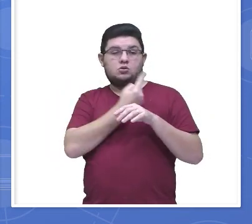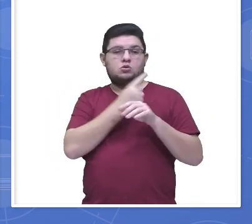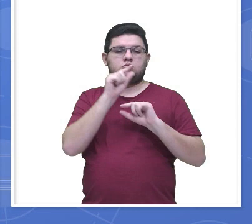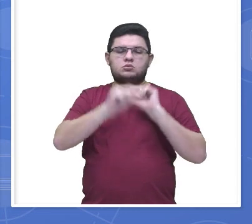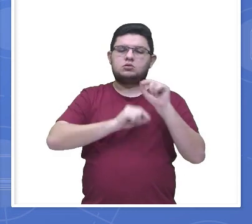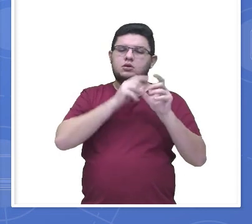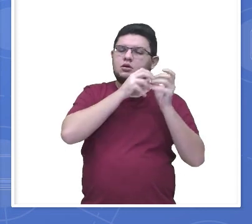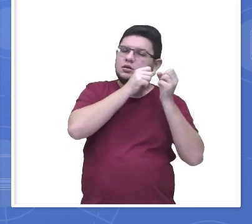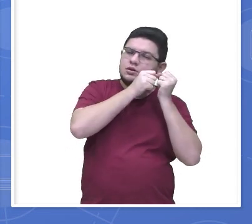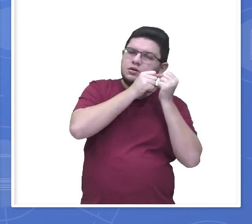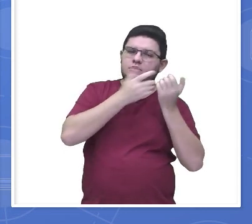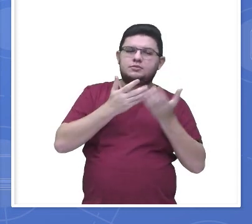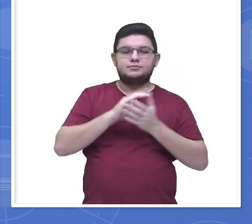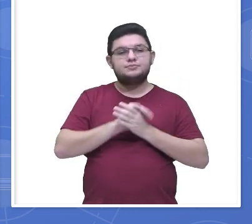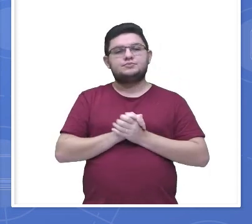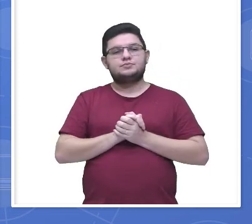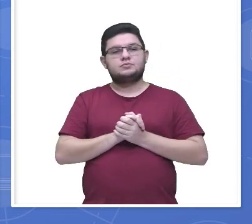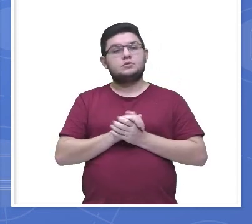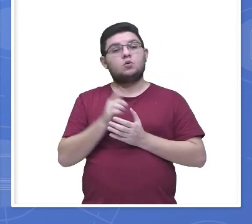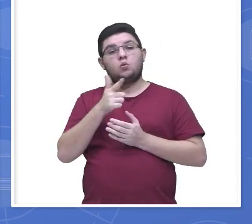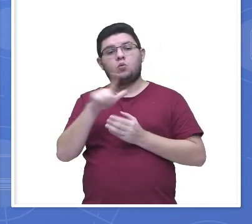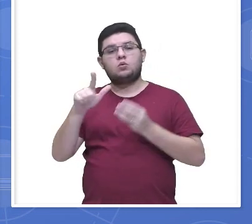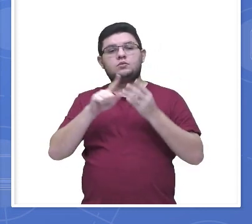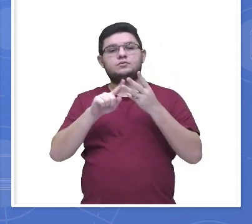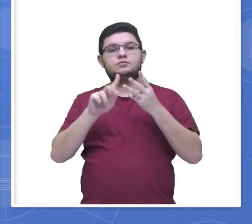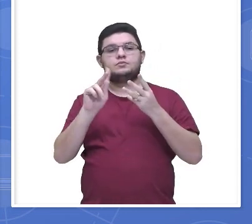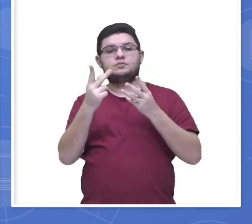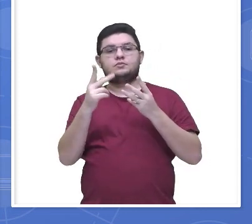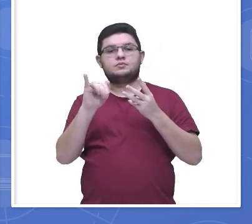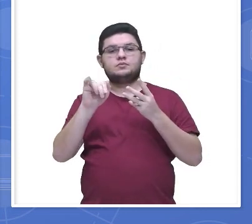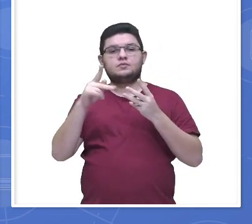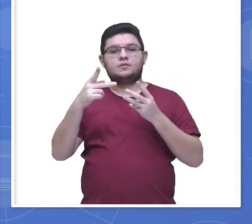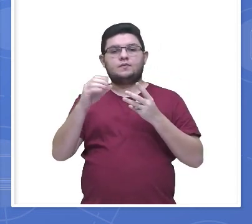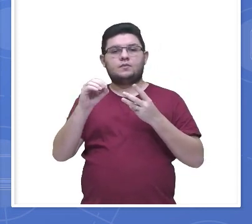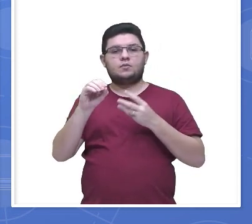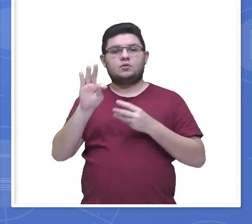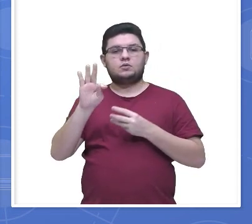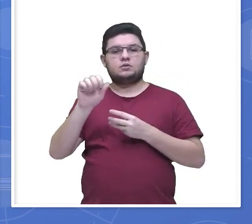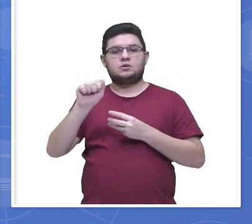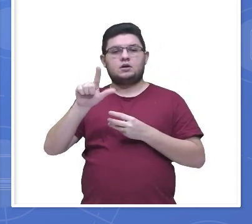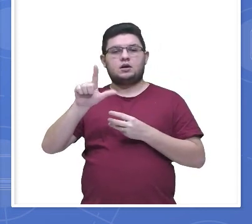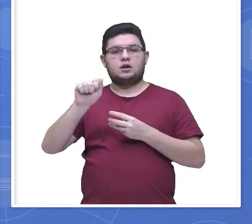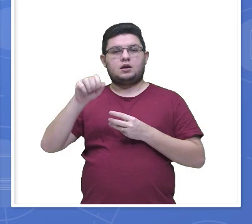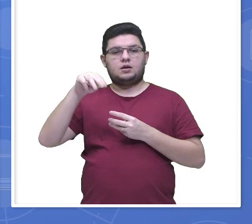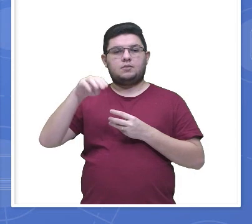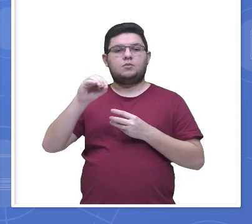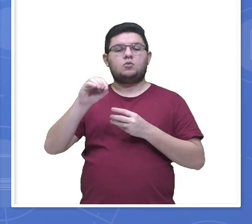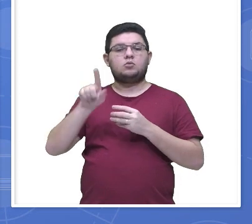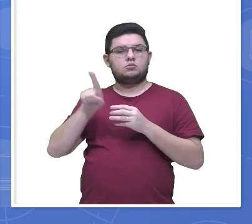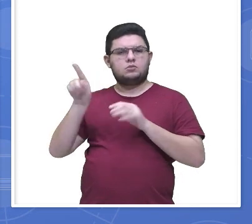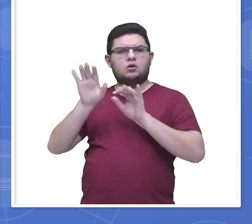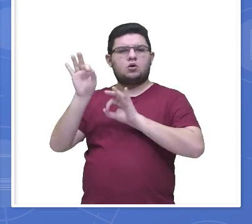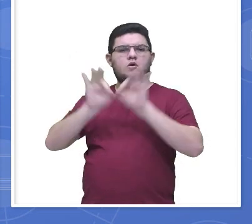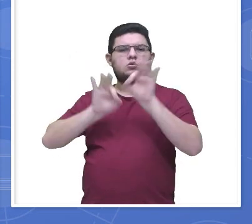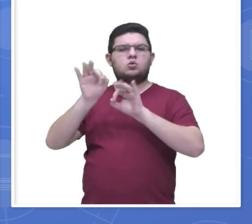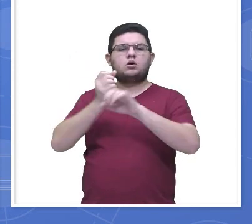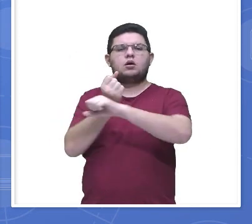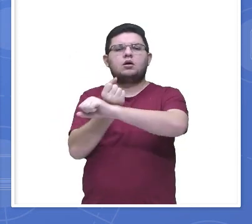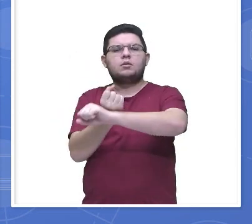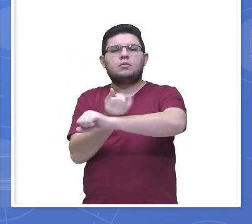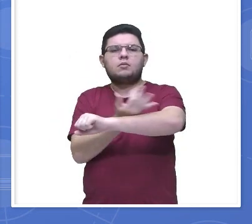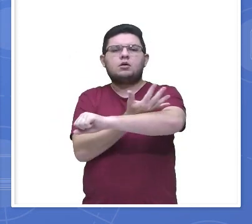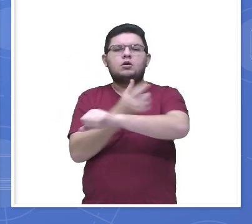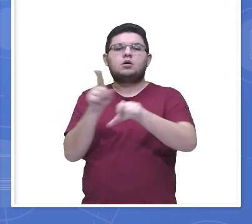próxima imagem o hipotálamo, que é o centro organizador das emoções. Ele também regula a temperatura